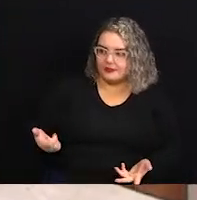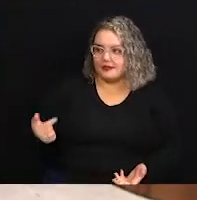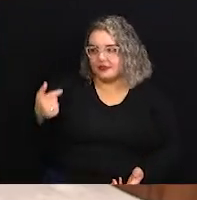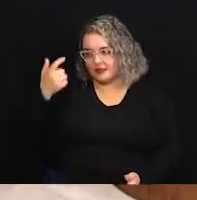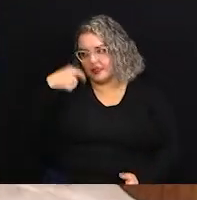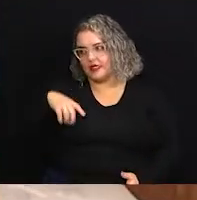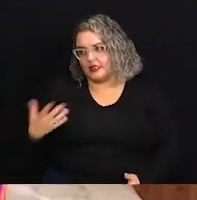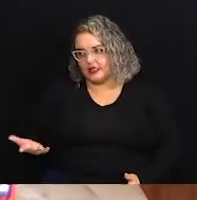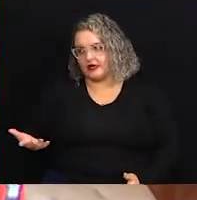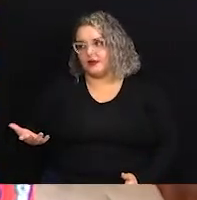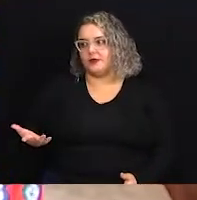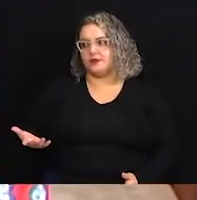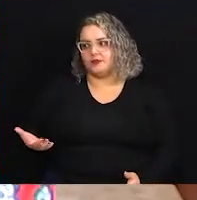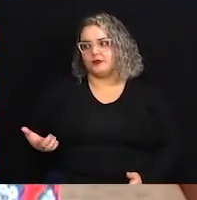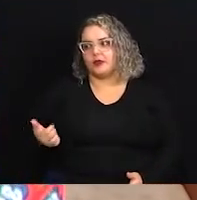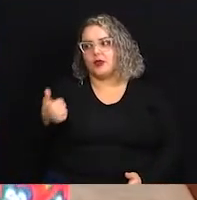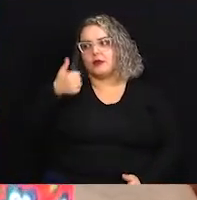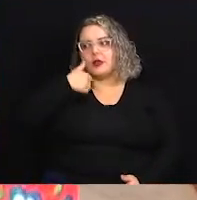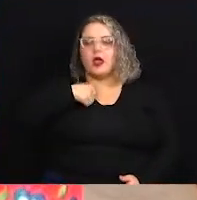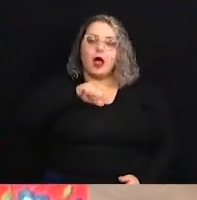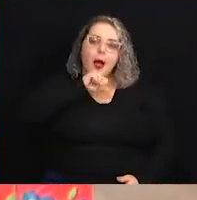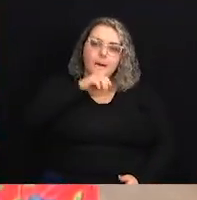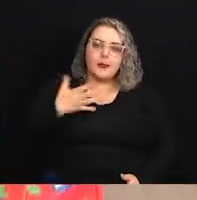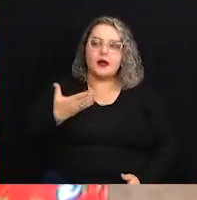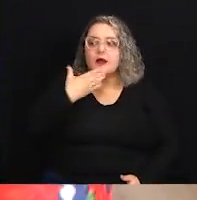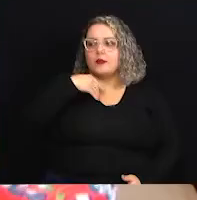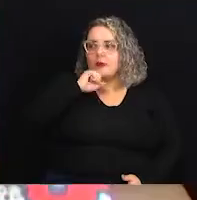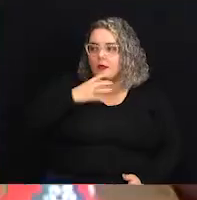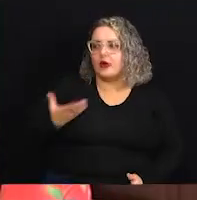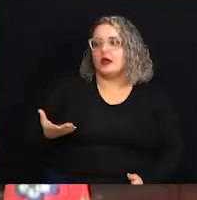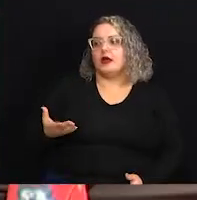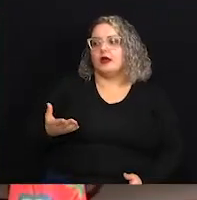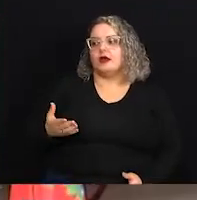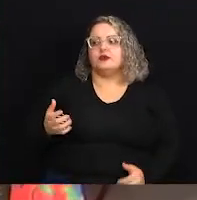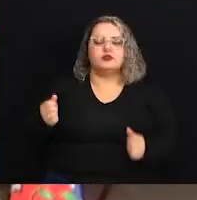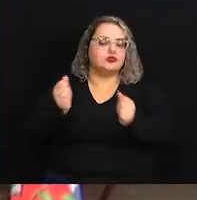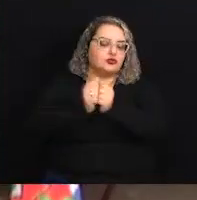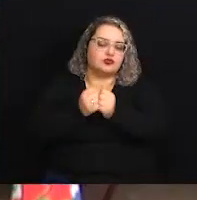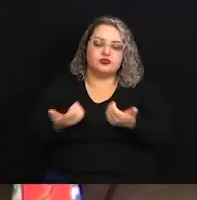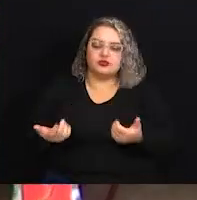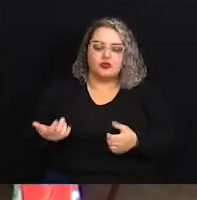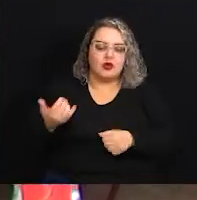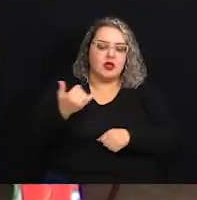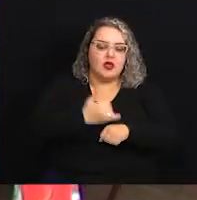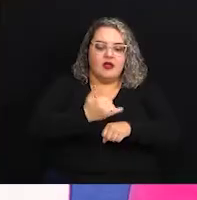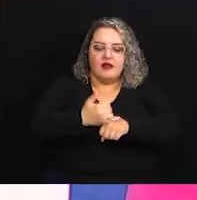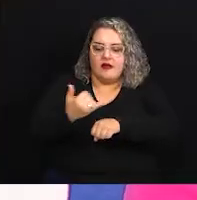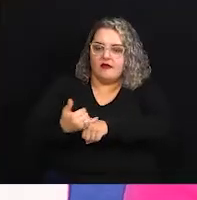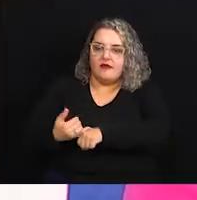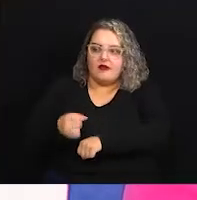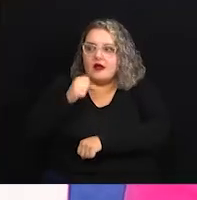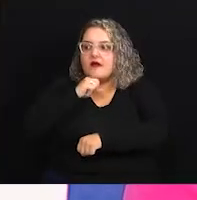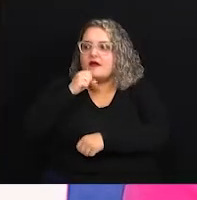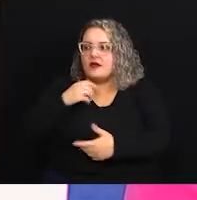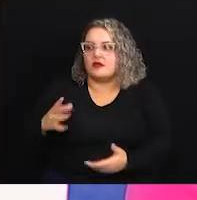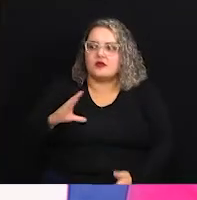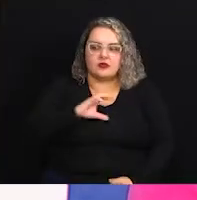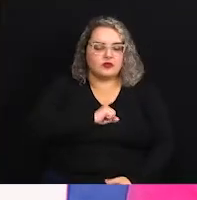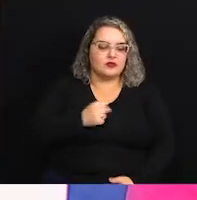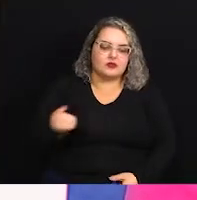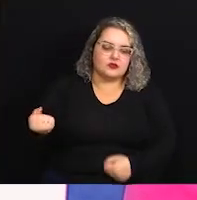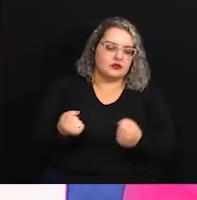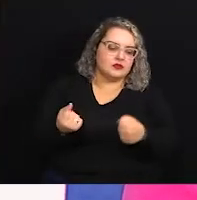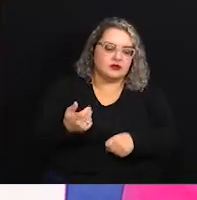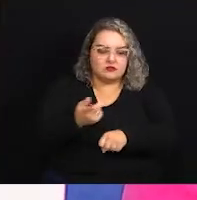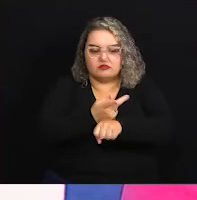eu ia muito com meu pai em Ferro Velho, em São Paulo. E meu pai gostava muito de mexer em carro, e a gente ia